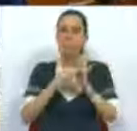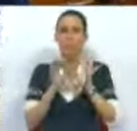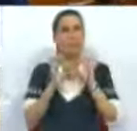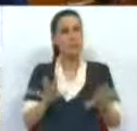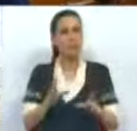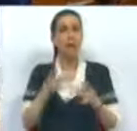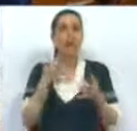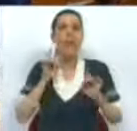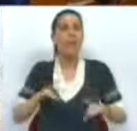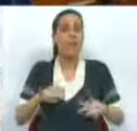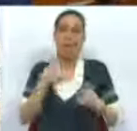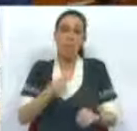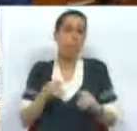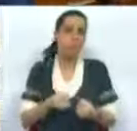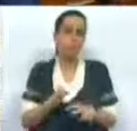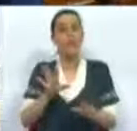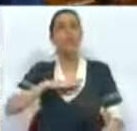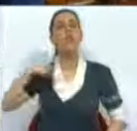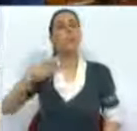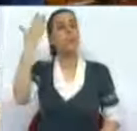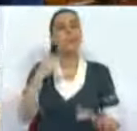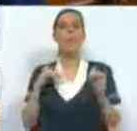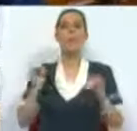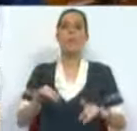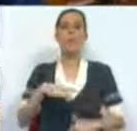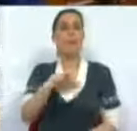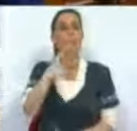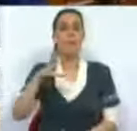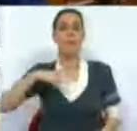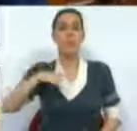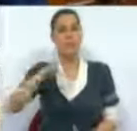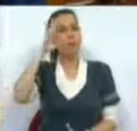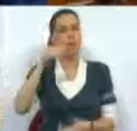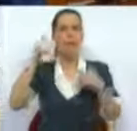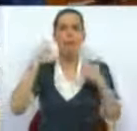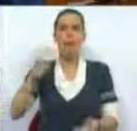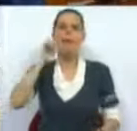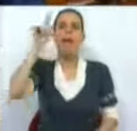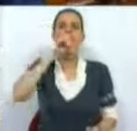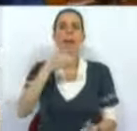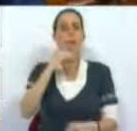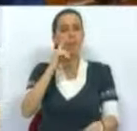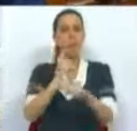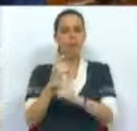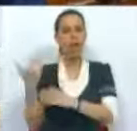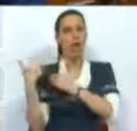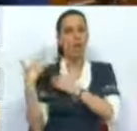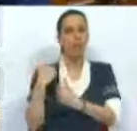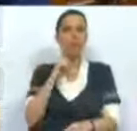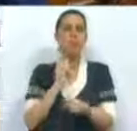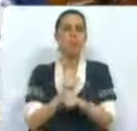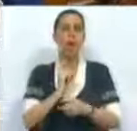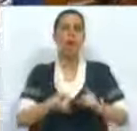ser, de ser inevitável. Senhor Presidente, termino referindo que os portugueses sabem bem a quem têm que pedir contas e